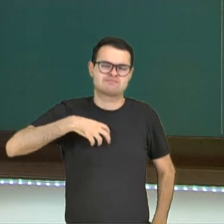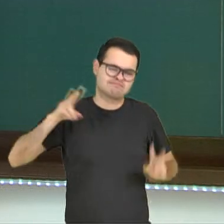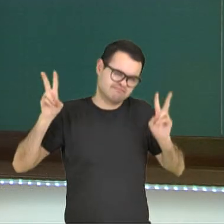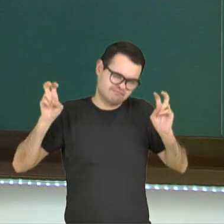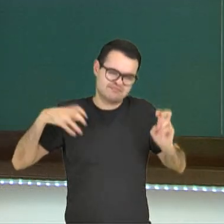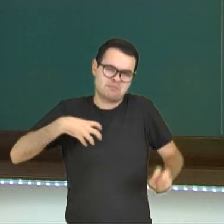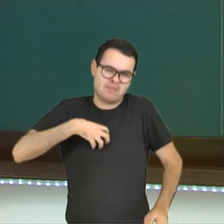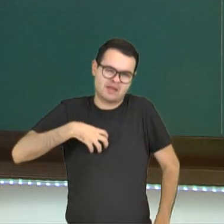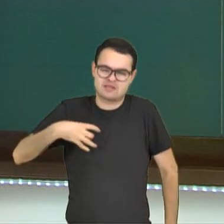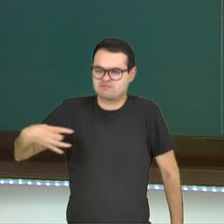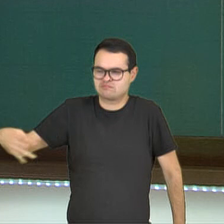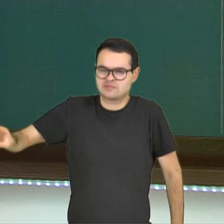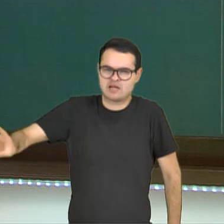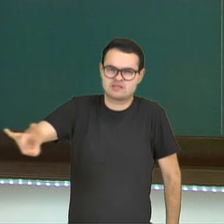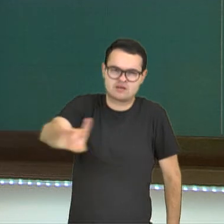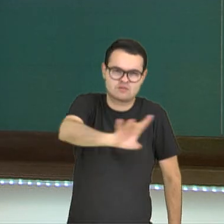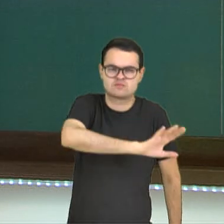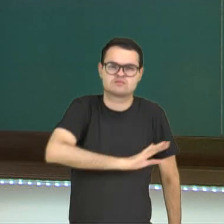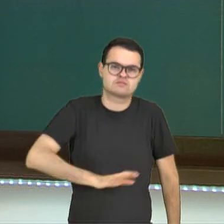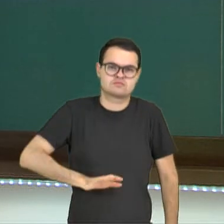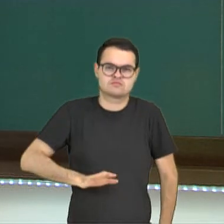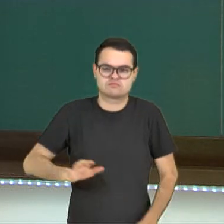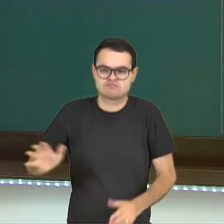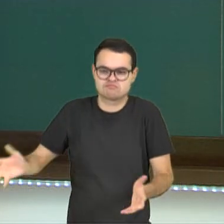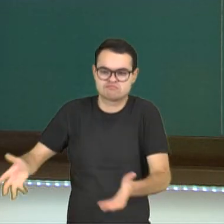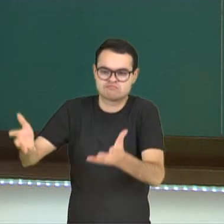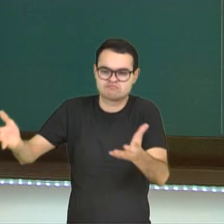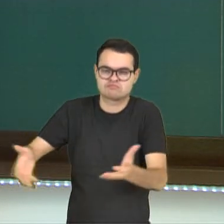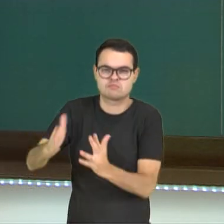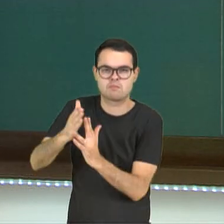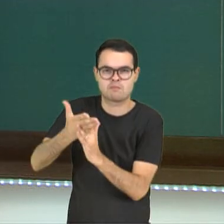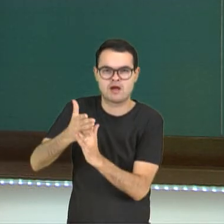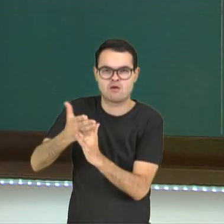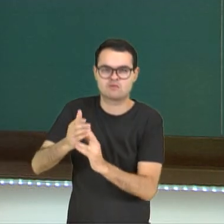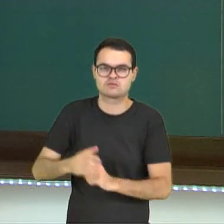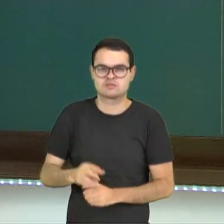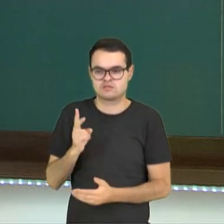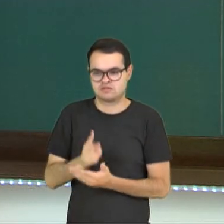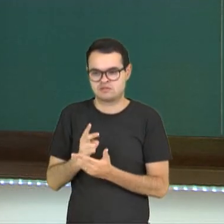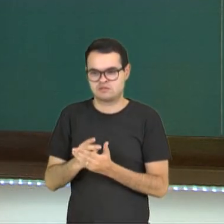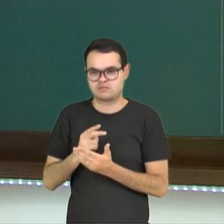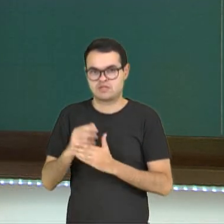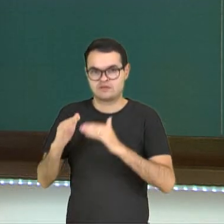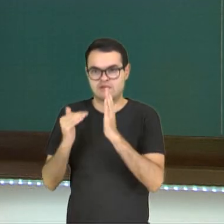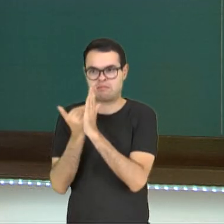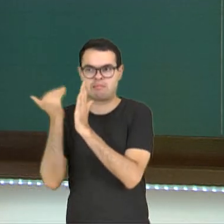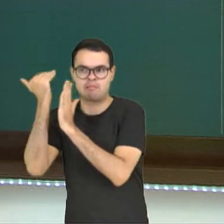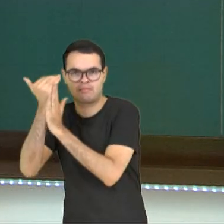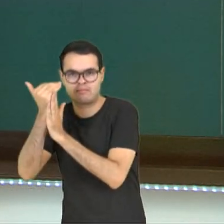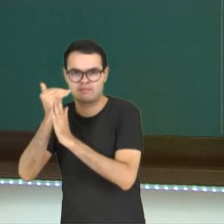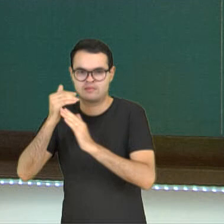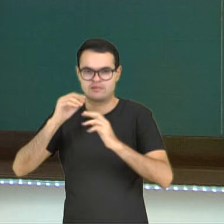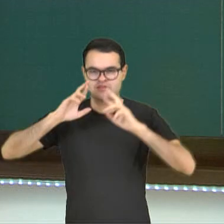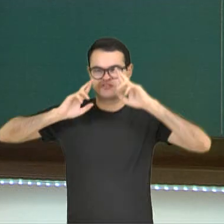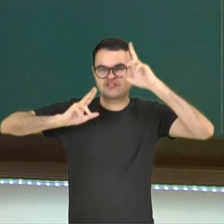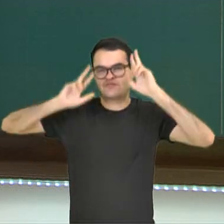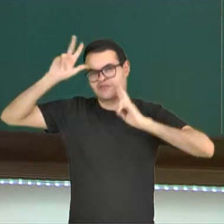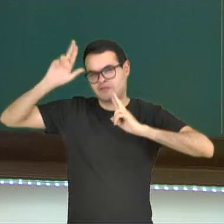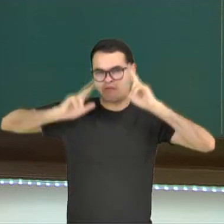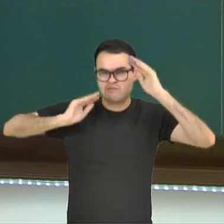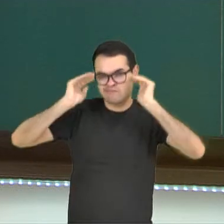Maneirismo, né? E ele vai inspirar o Barroco. Então ele trabalha estilização exagerada, oblíqua, assimétrica, então um excesso de